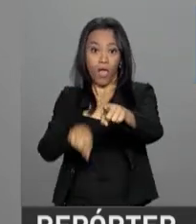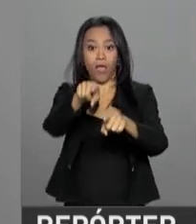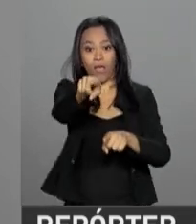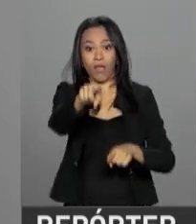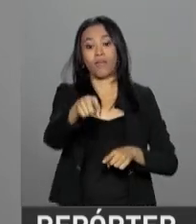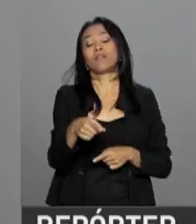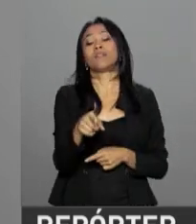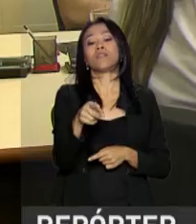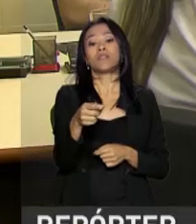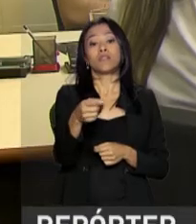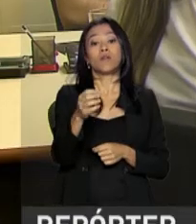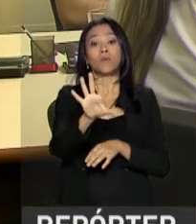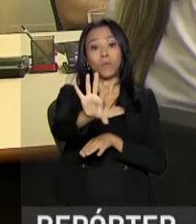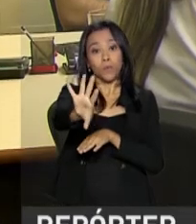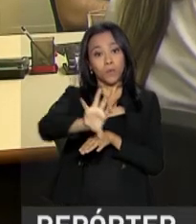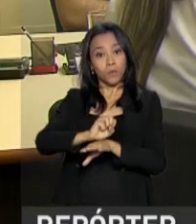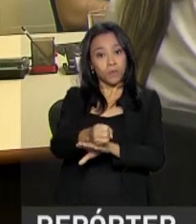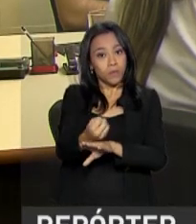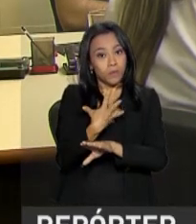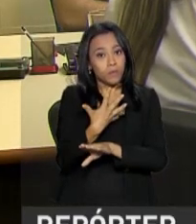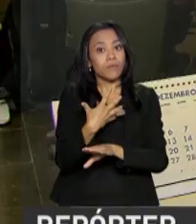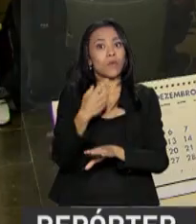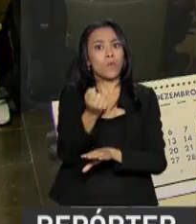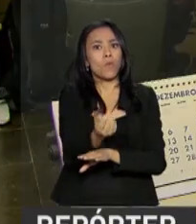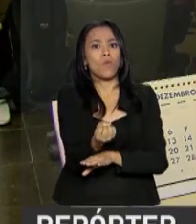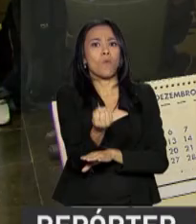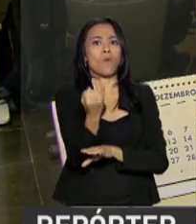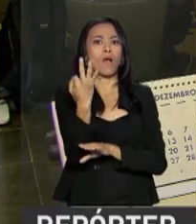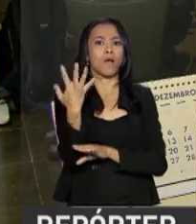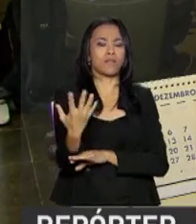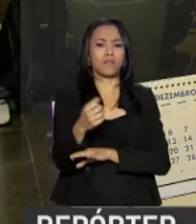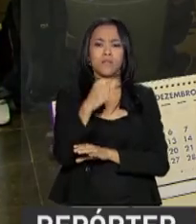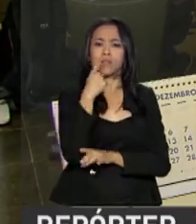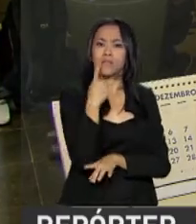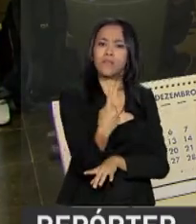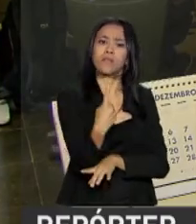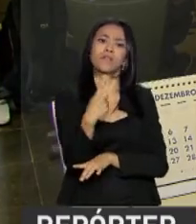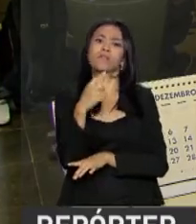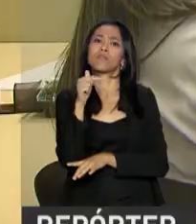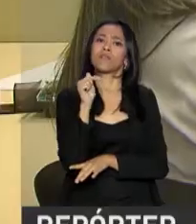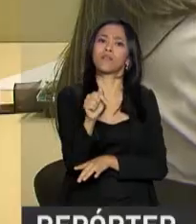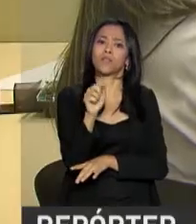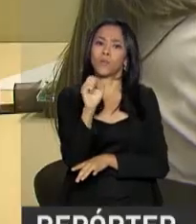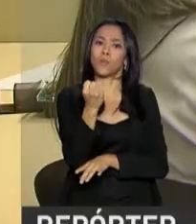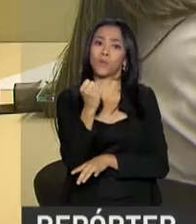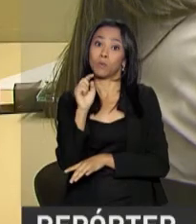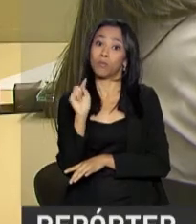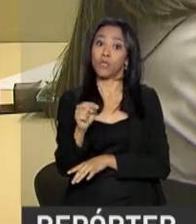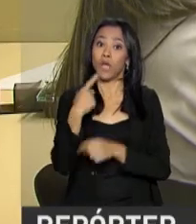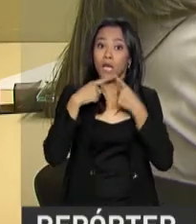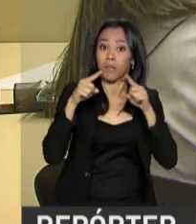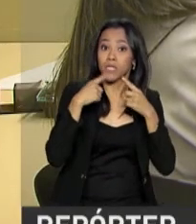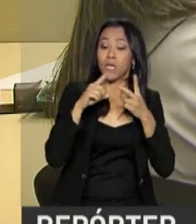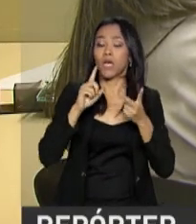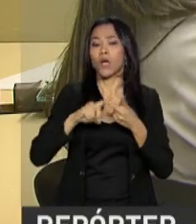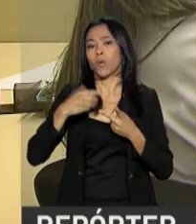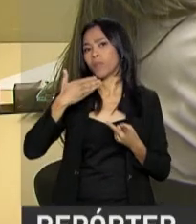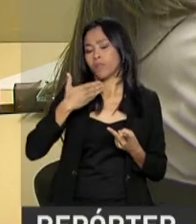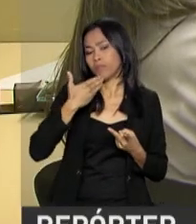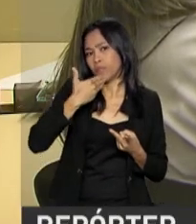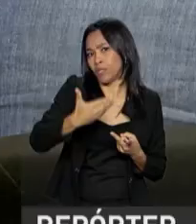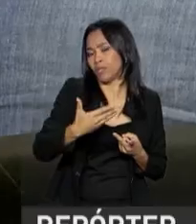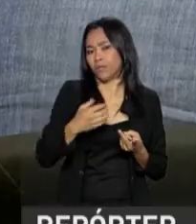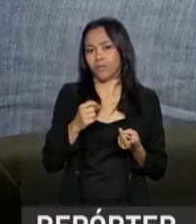federal recebeu em 2016 quase 178 mil reclamações sugestões denúncias e